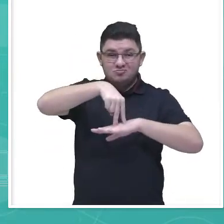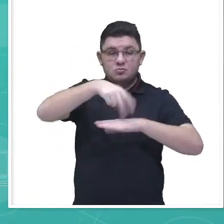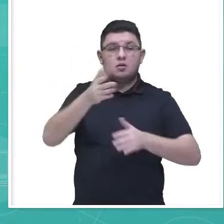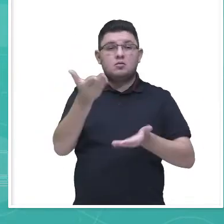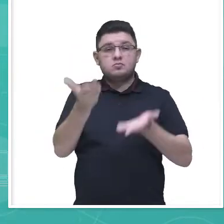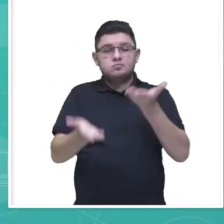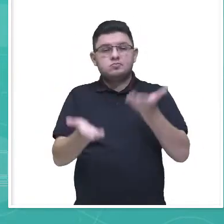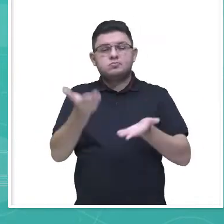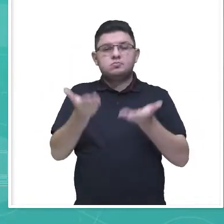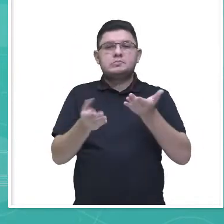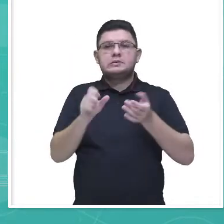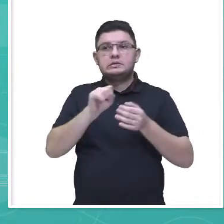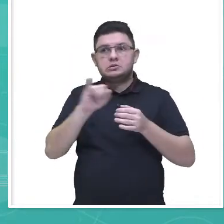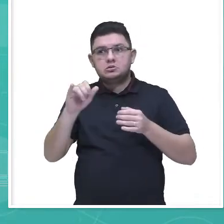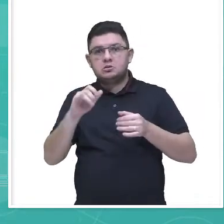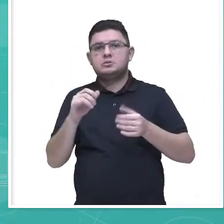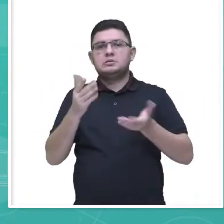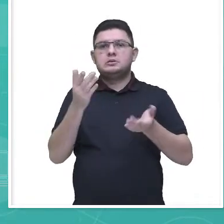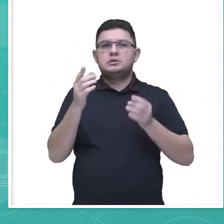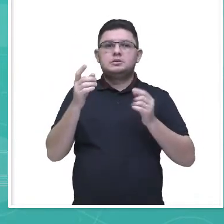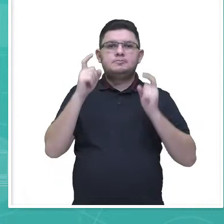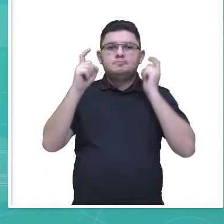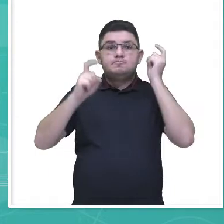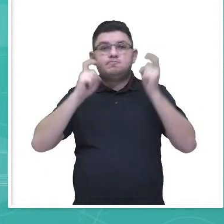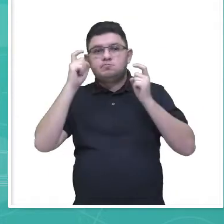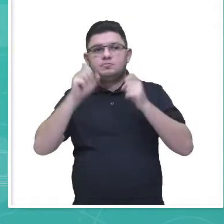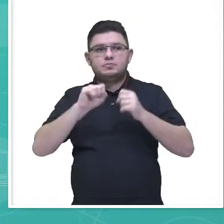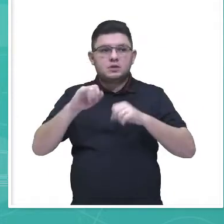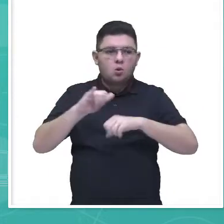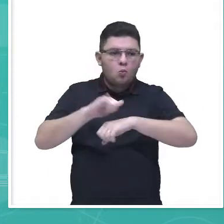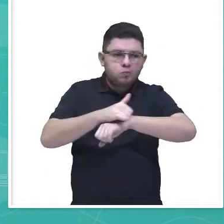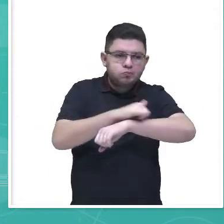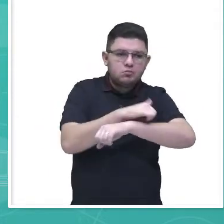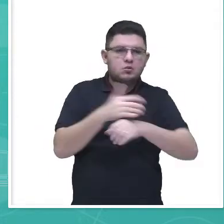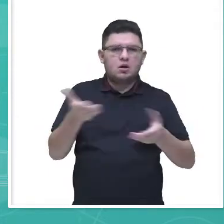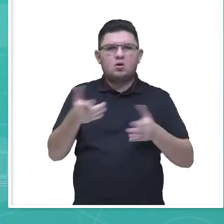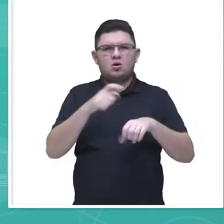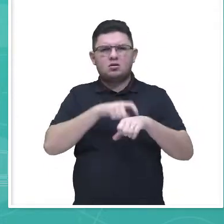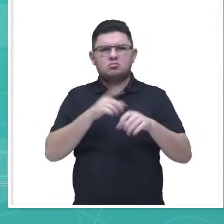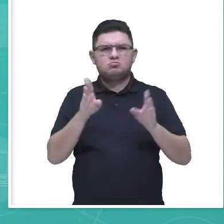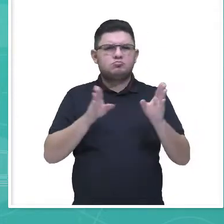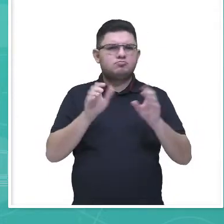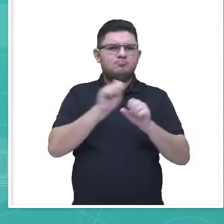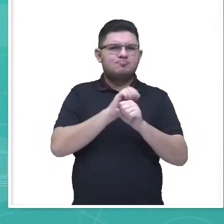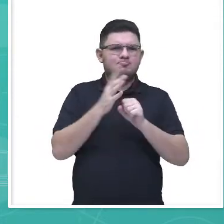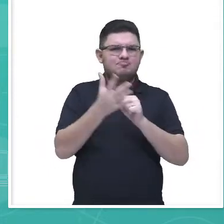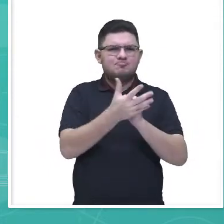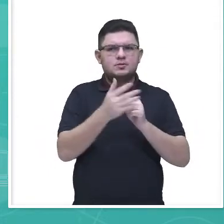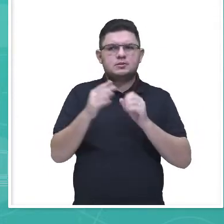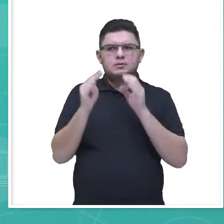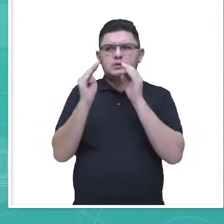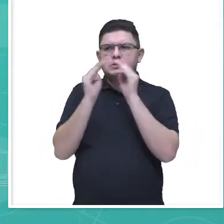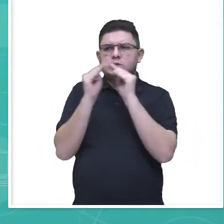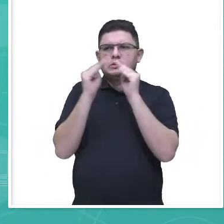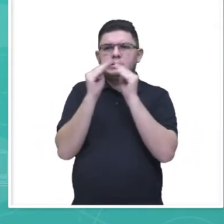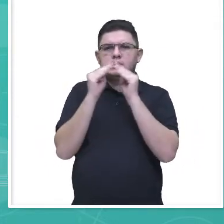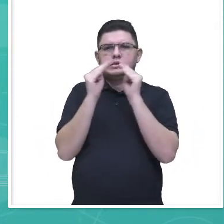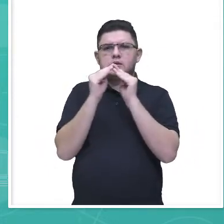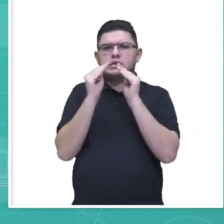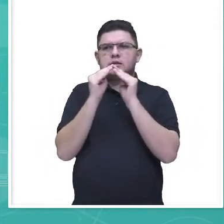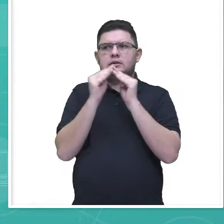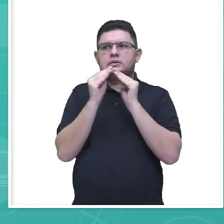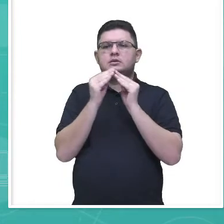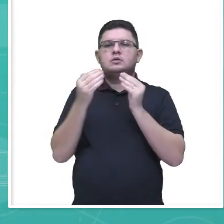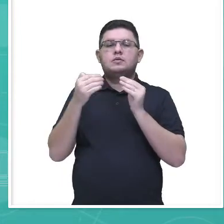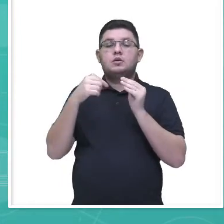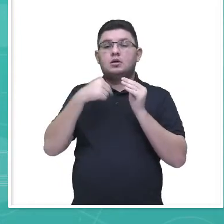está preocupado ali com o nosso peso, dizer, nossa, engordei muito durante a quarentena, fiquei em casa só comendo e dormindo,